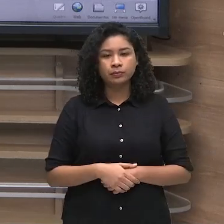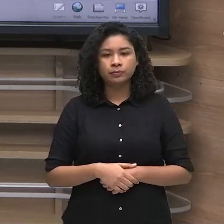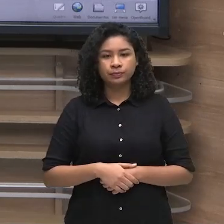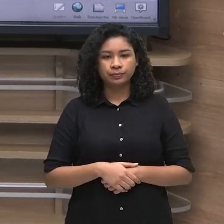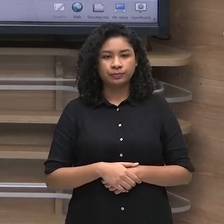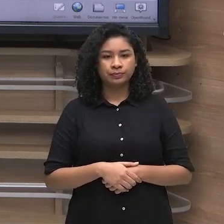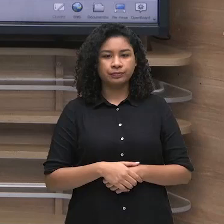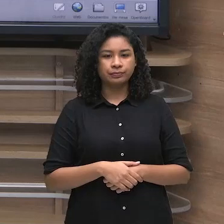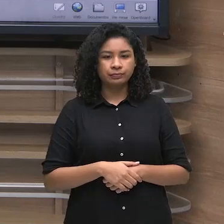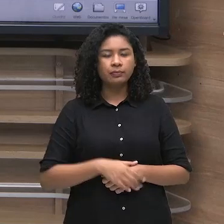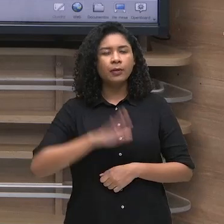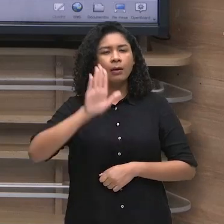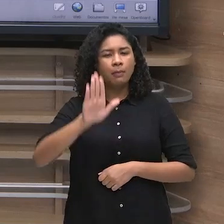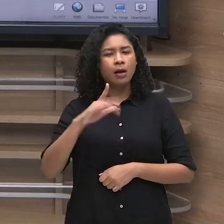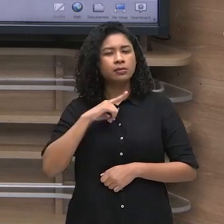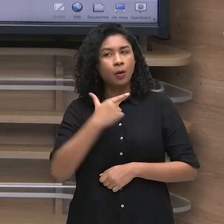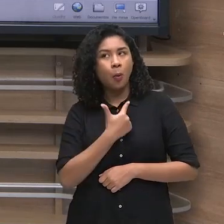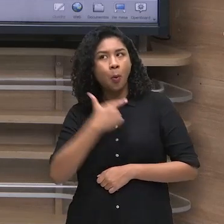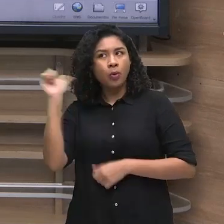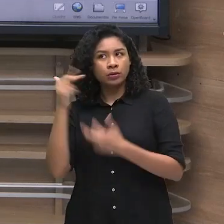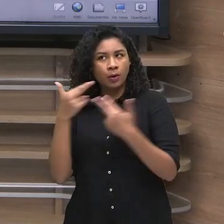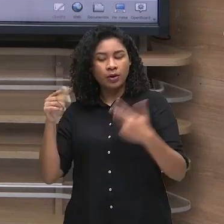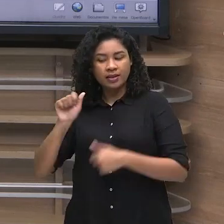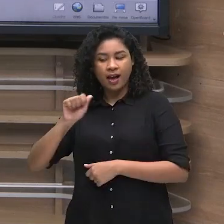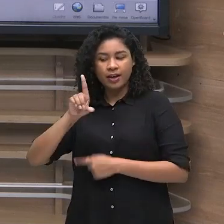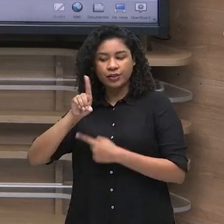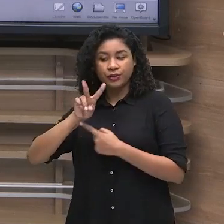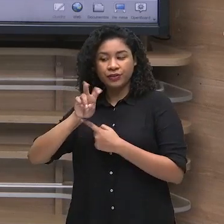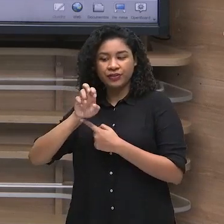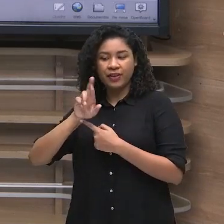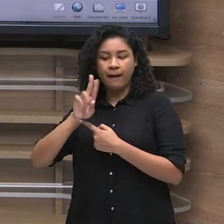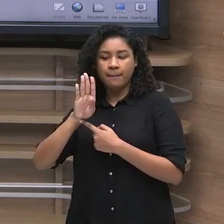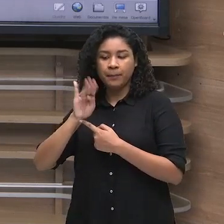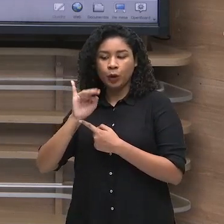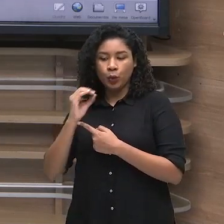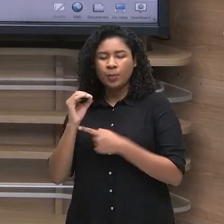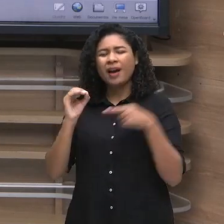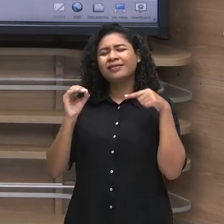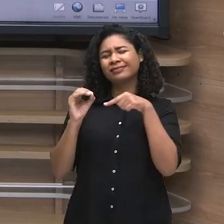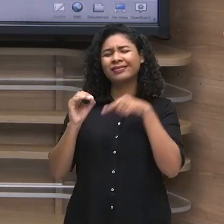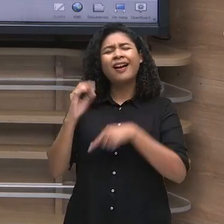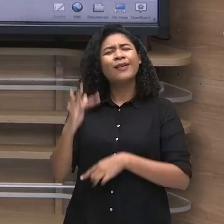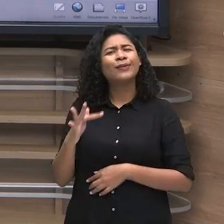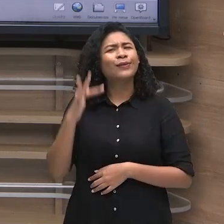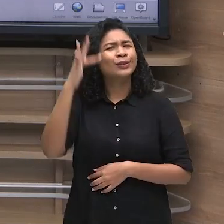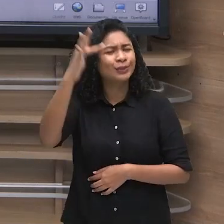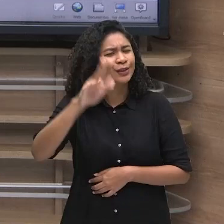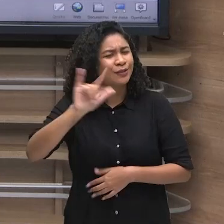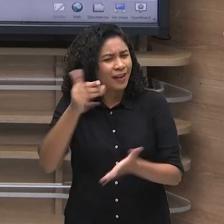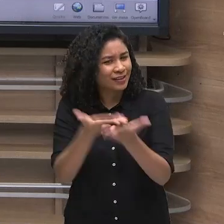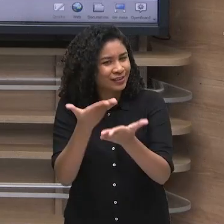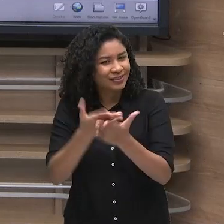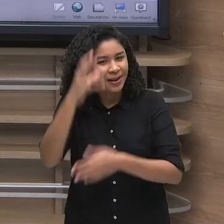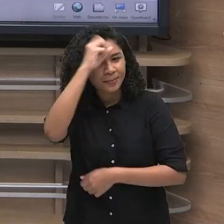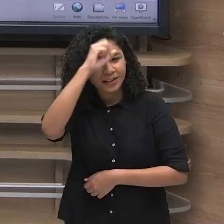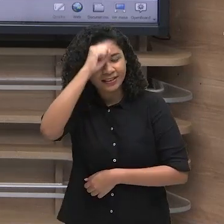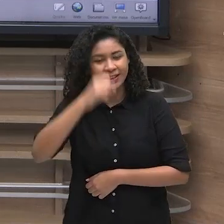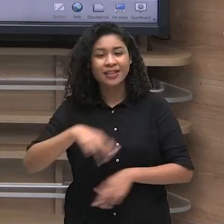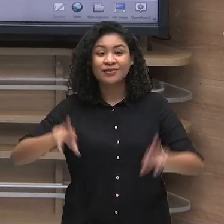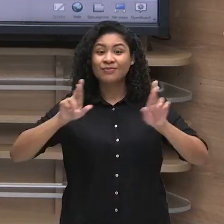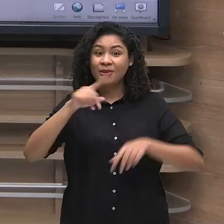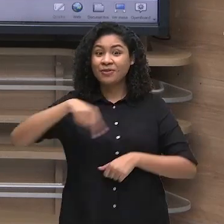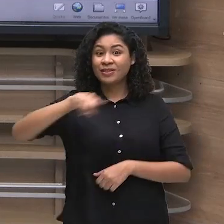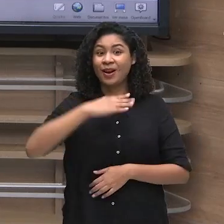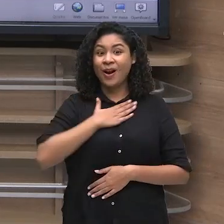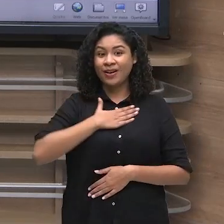advérbios que nós vamos estudar num outro momento. Ok, pessoal? Espero que vocês tenham gostado. É isso. Agora vamos